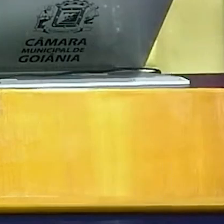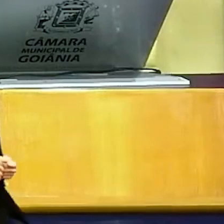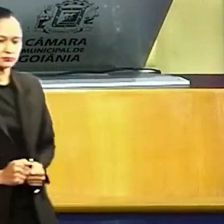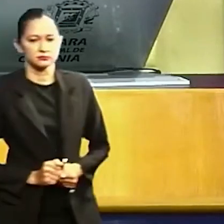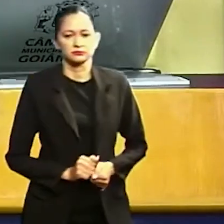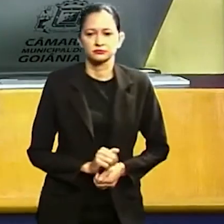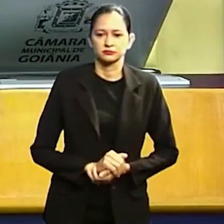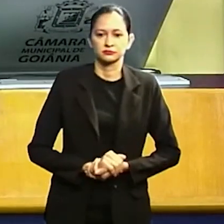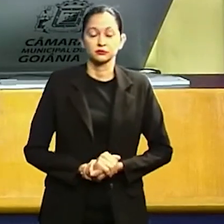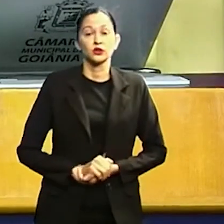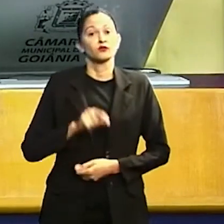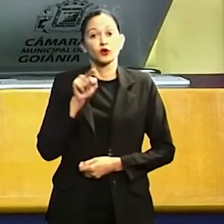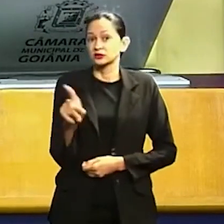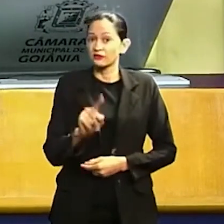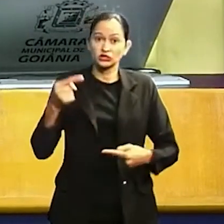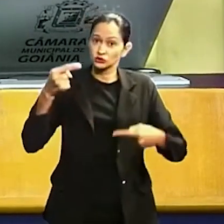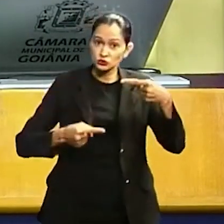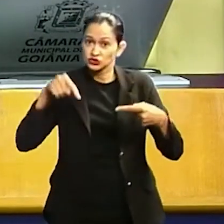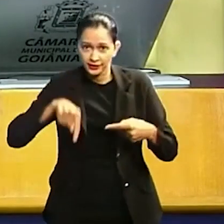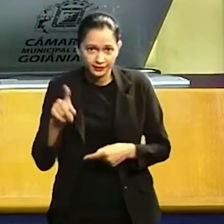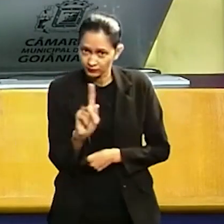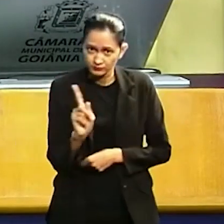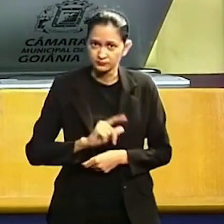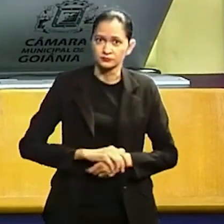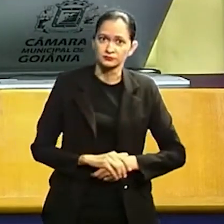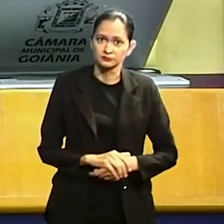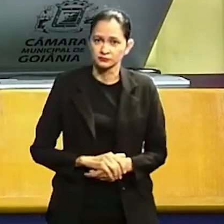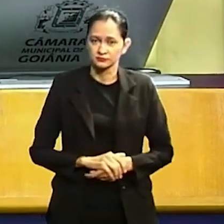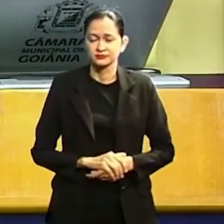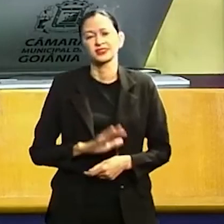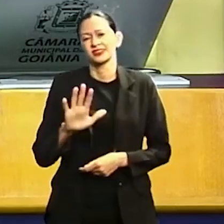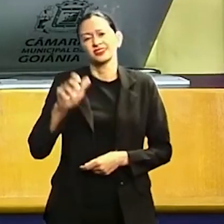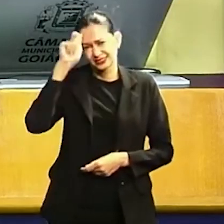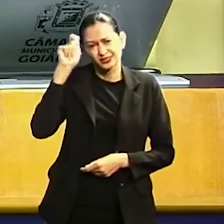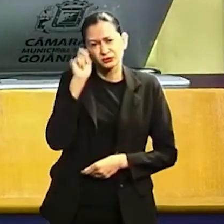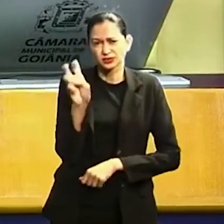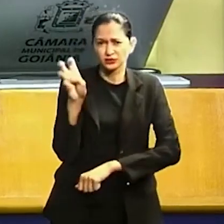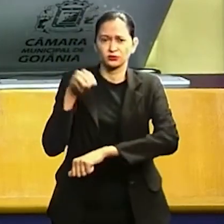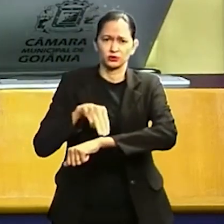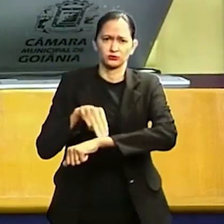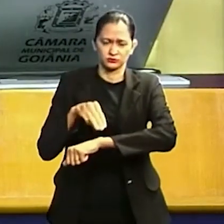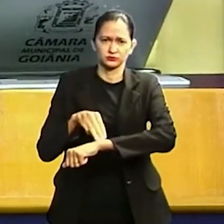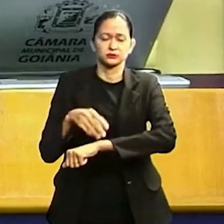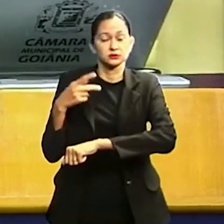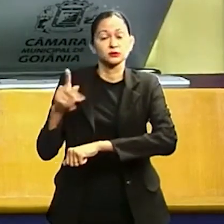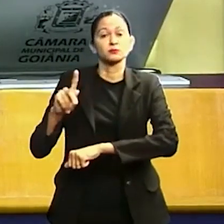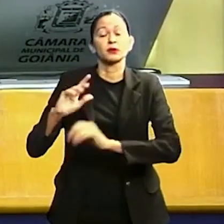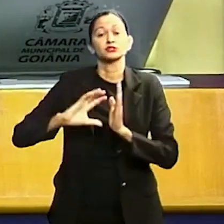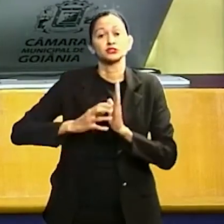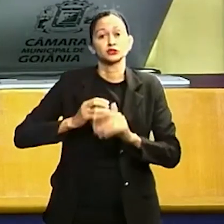não. Vossa Excelência não vai fazer debate aqui, não. Vereador Anselmo, 5 minutos, tempo de liderança do seu